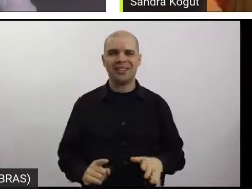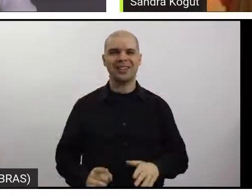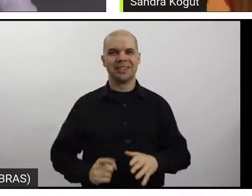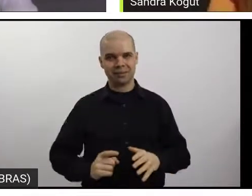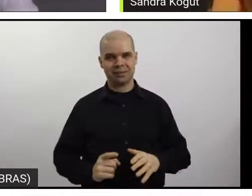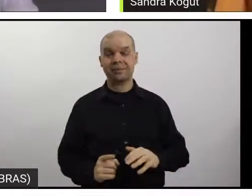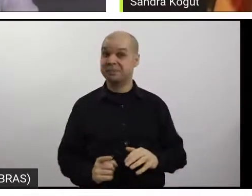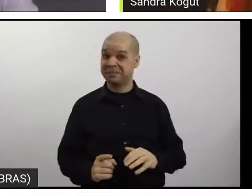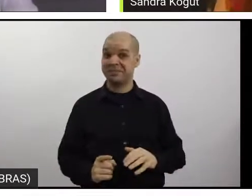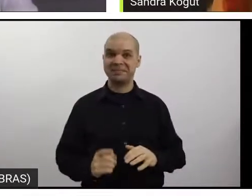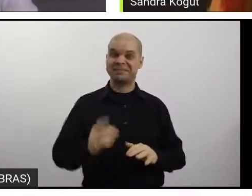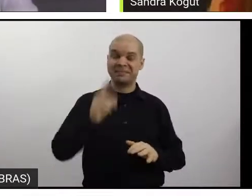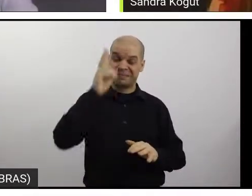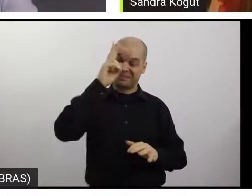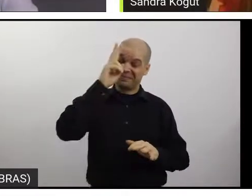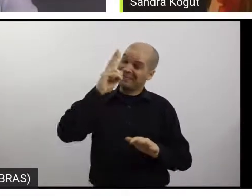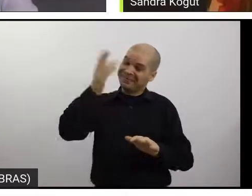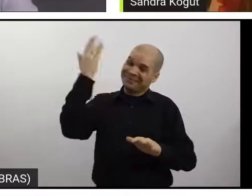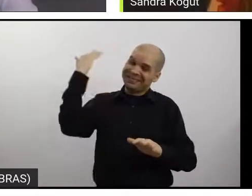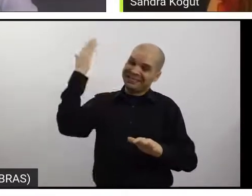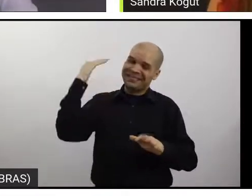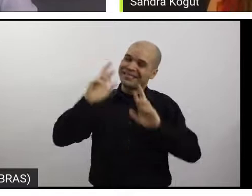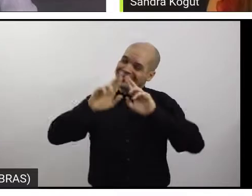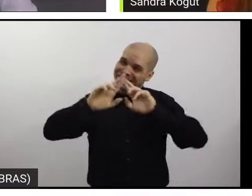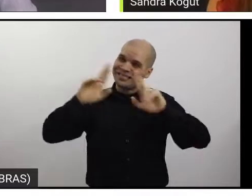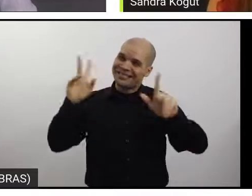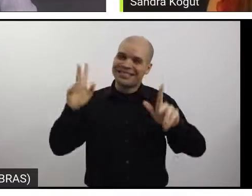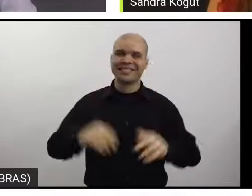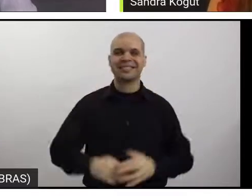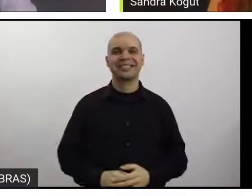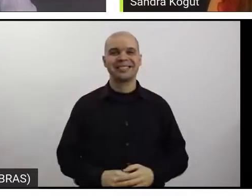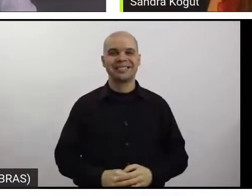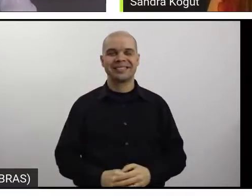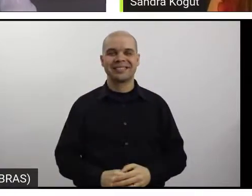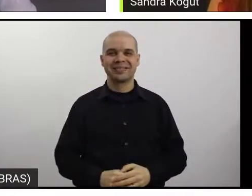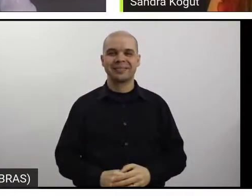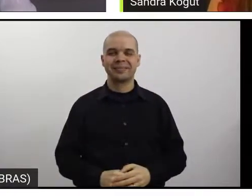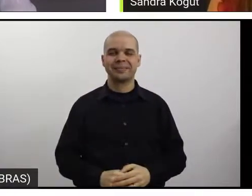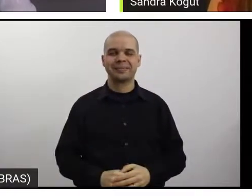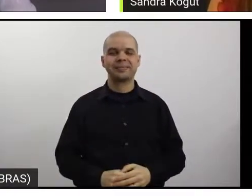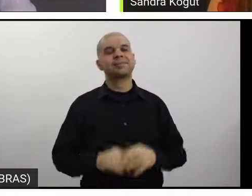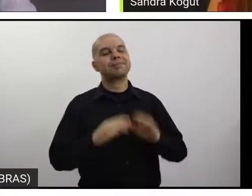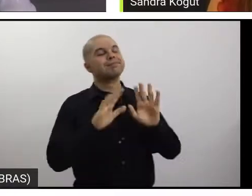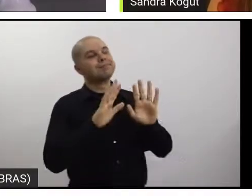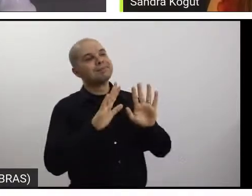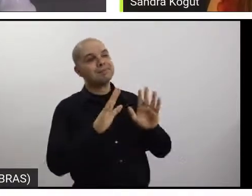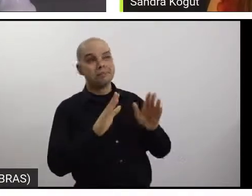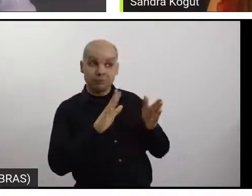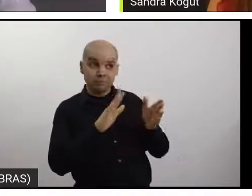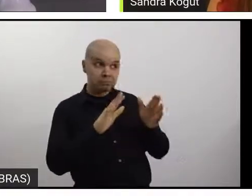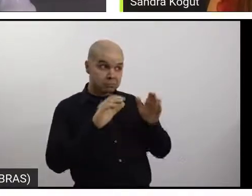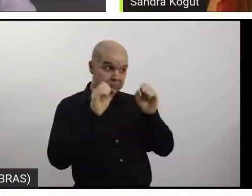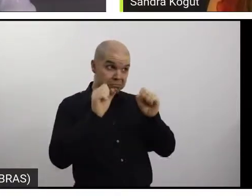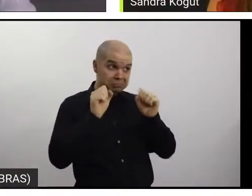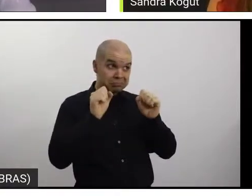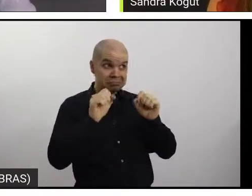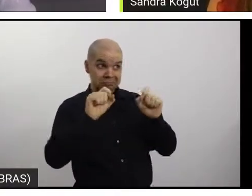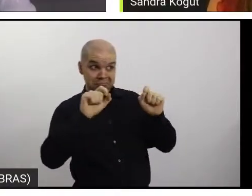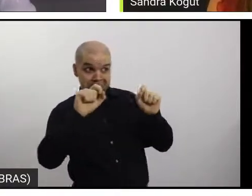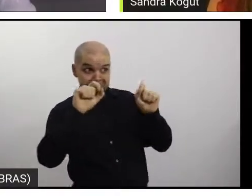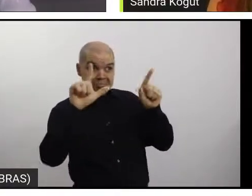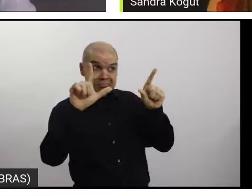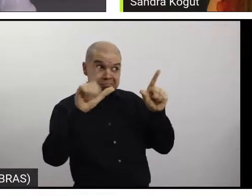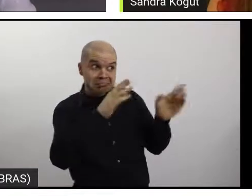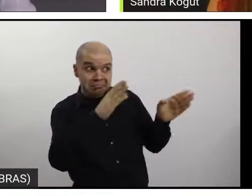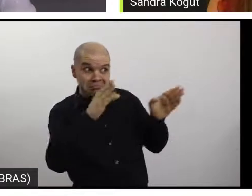já. Não, muito ótimo. Mas você acha que a gente podia passar esse primeiro trechinho,